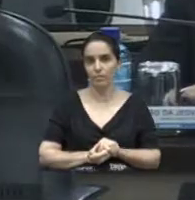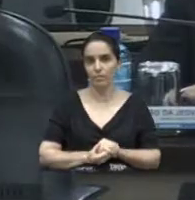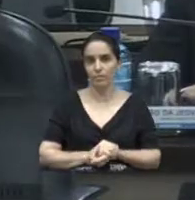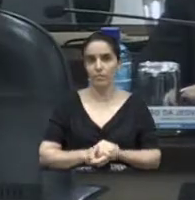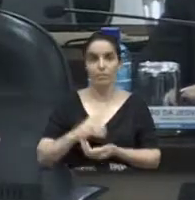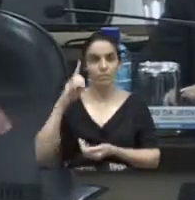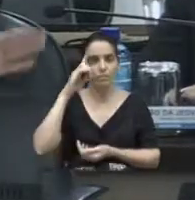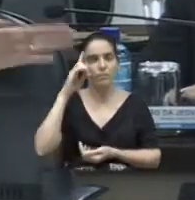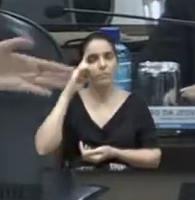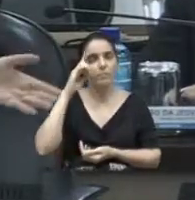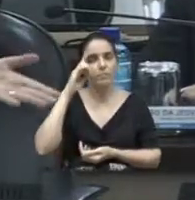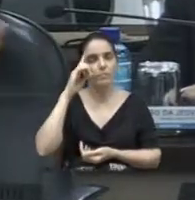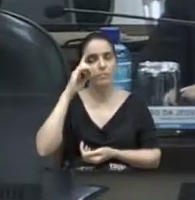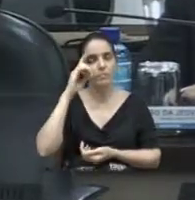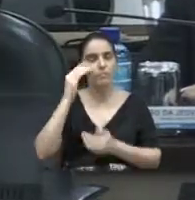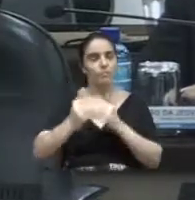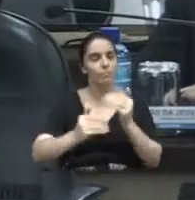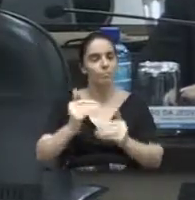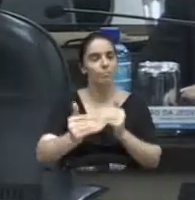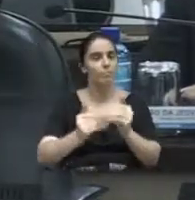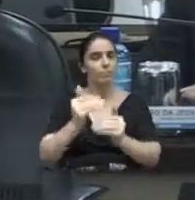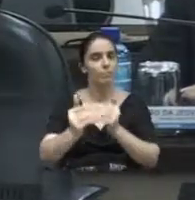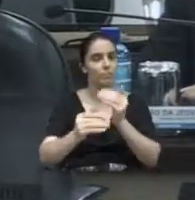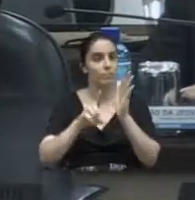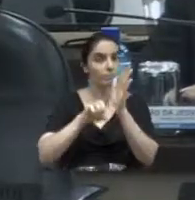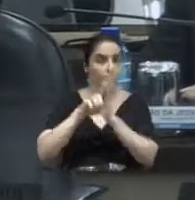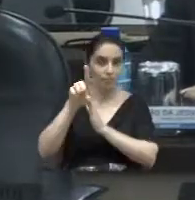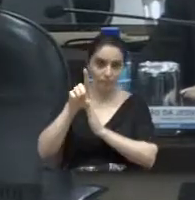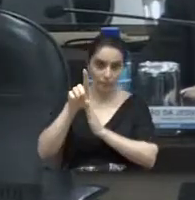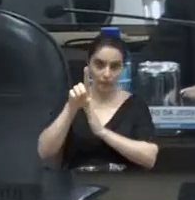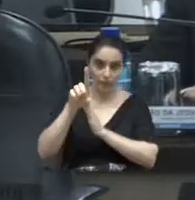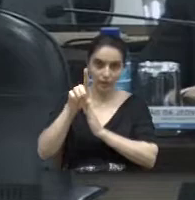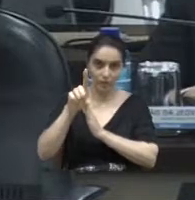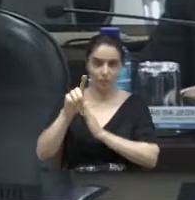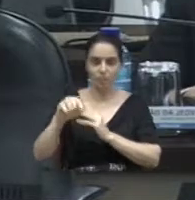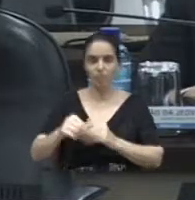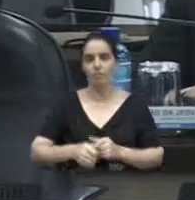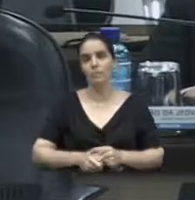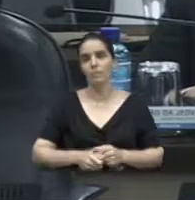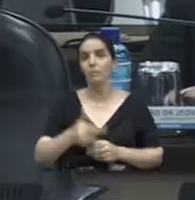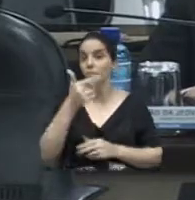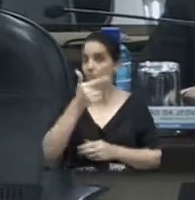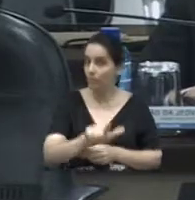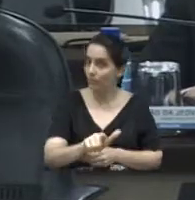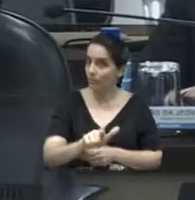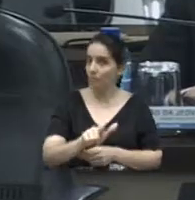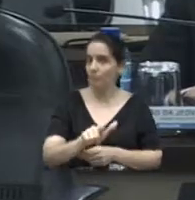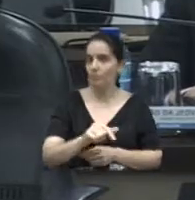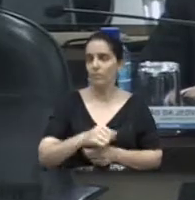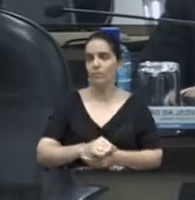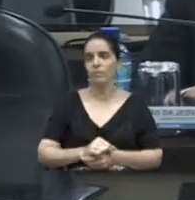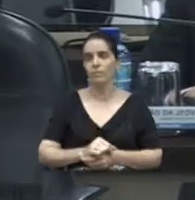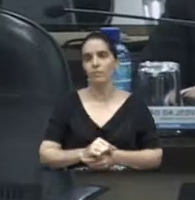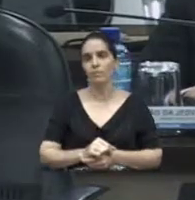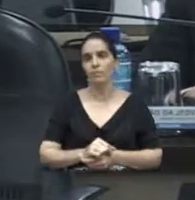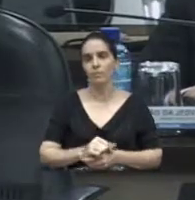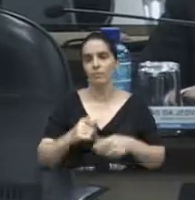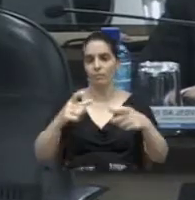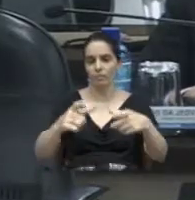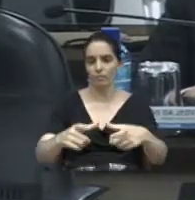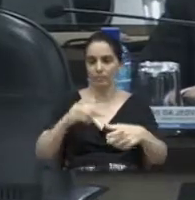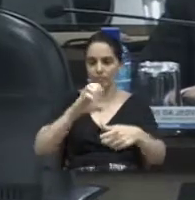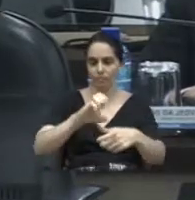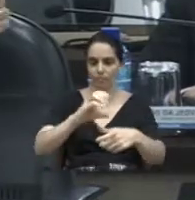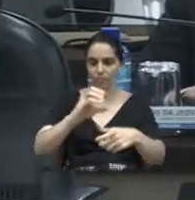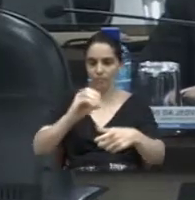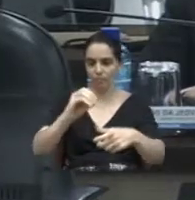dia. Esses requerimentos, eles são correlatos, tanto do Soca Careca quanto do ecoponto. Interessante o destaque que a vereadora